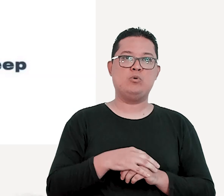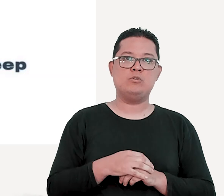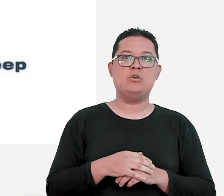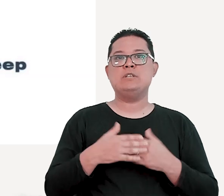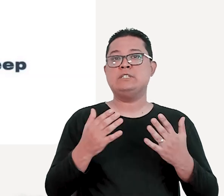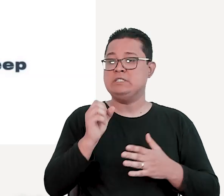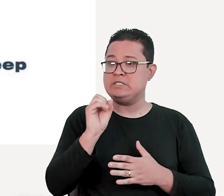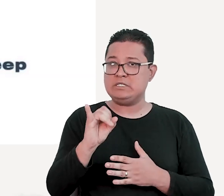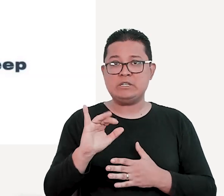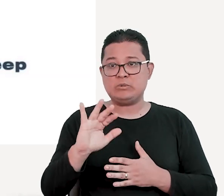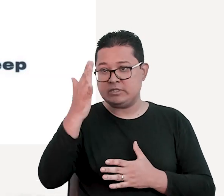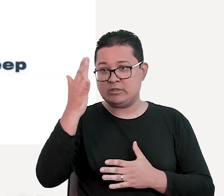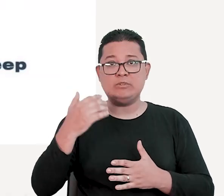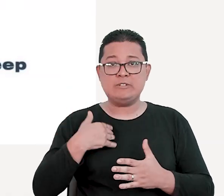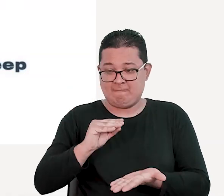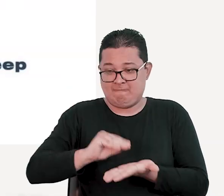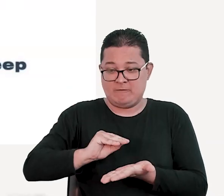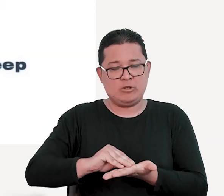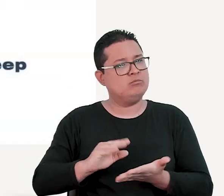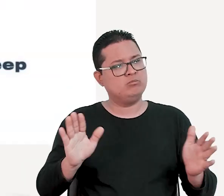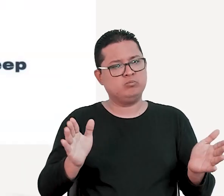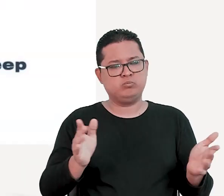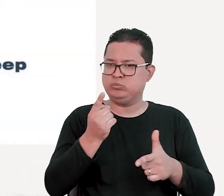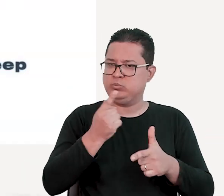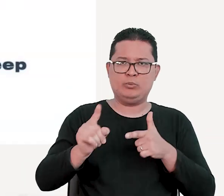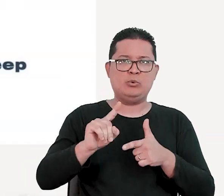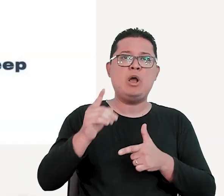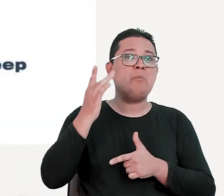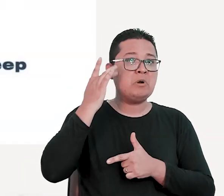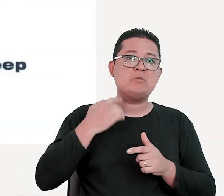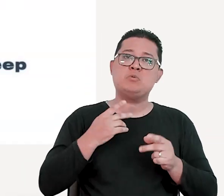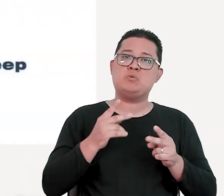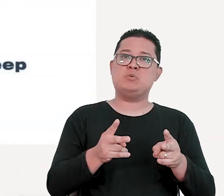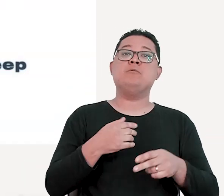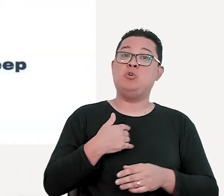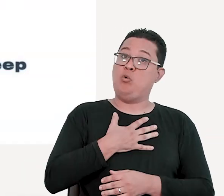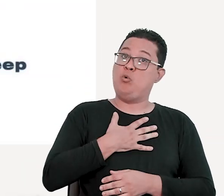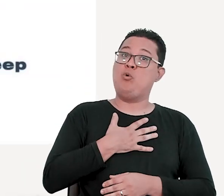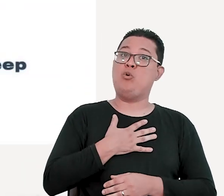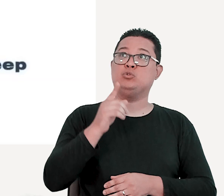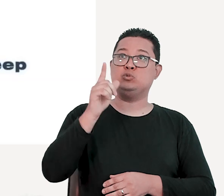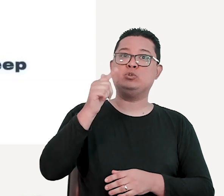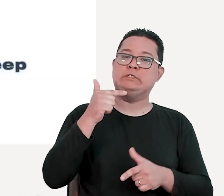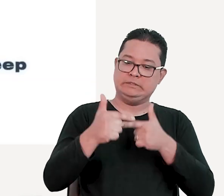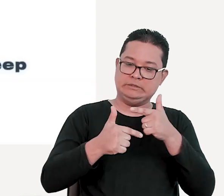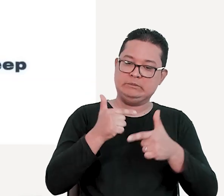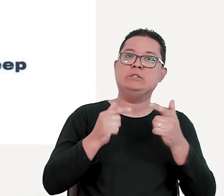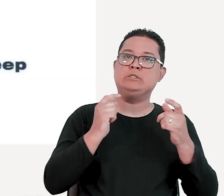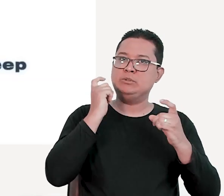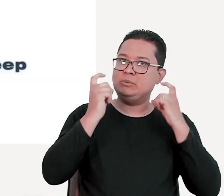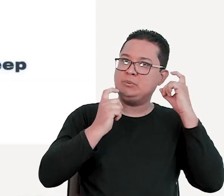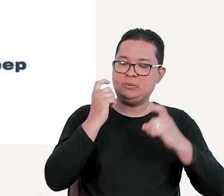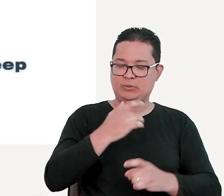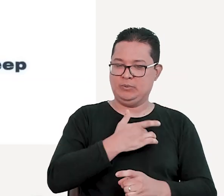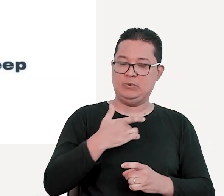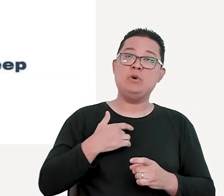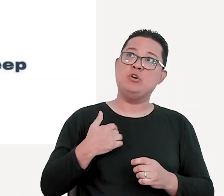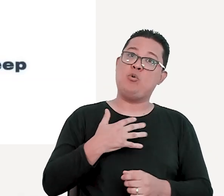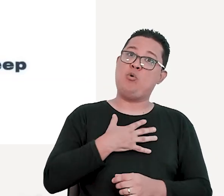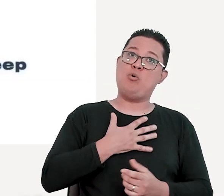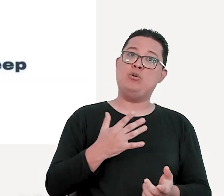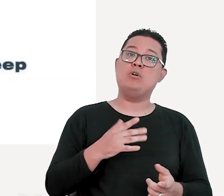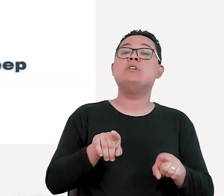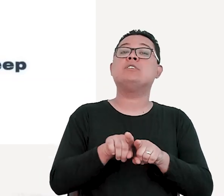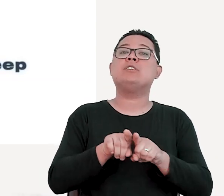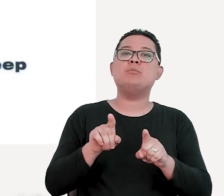gosto bastante desse sistema de trabalho, que eles prezam pela nossa saúde, e eles têm uma comunicação muito aberta